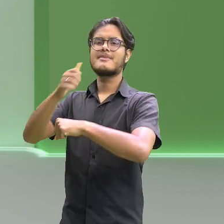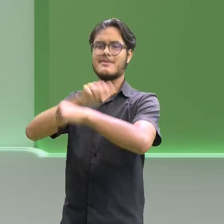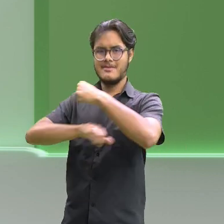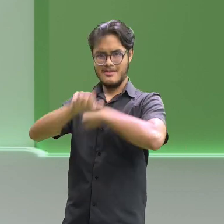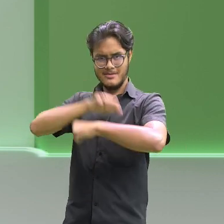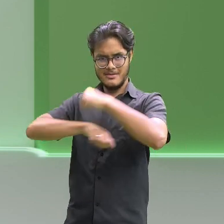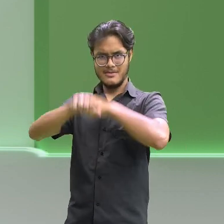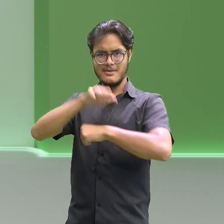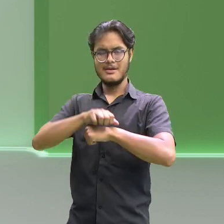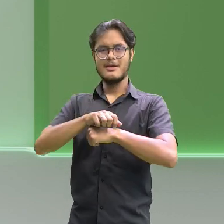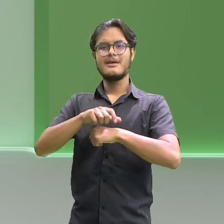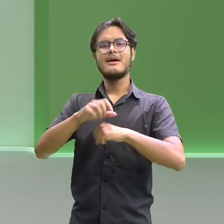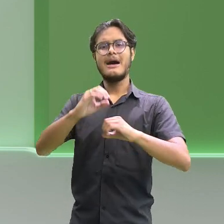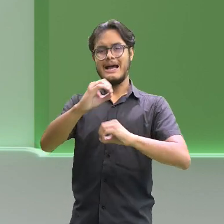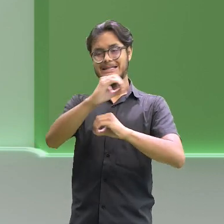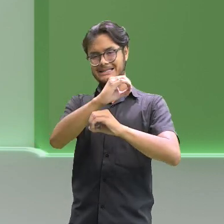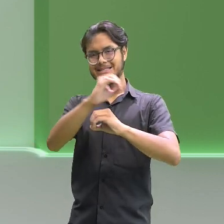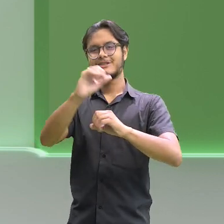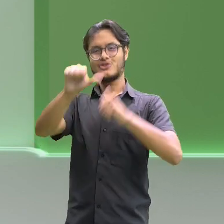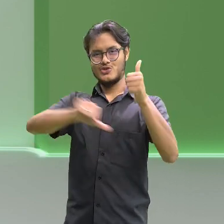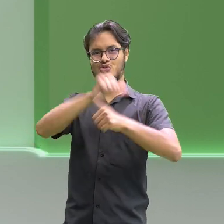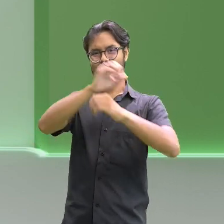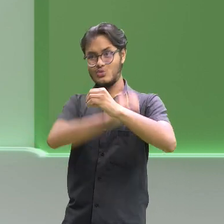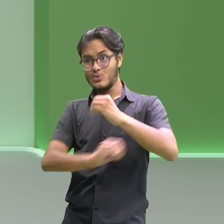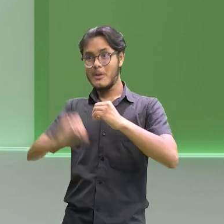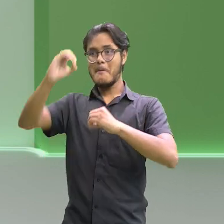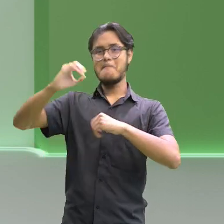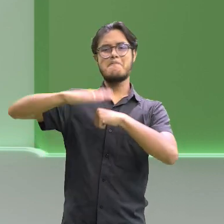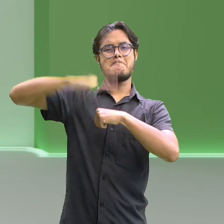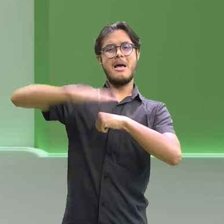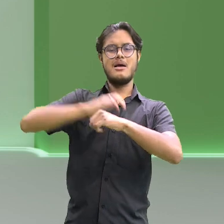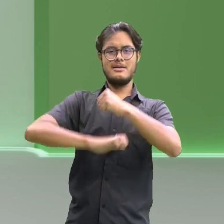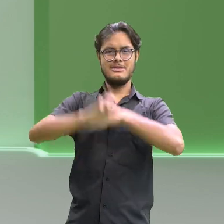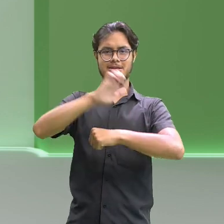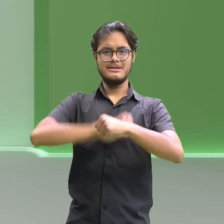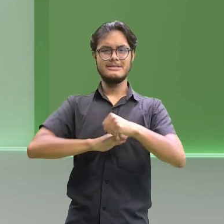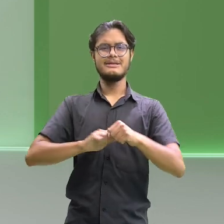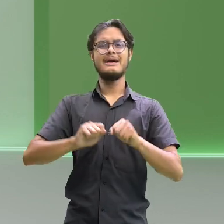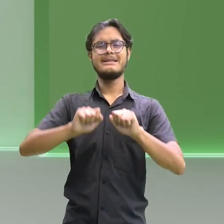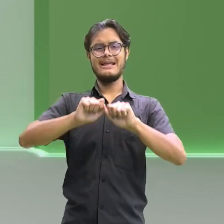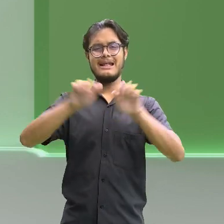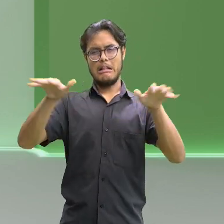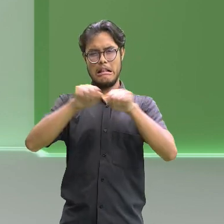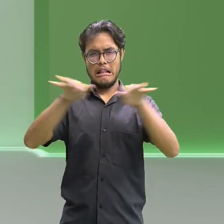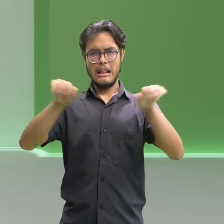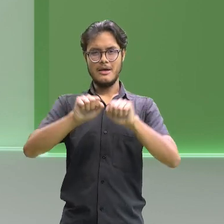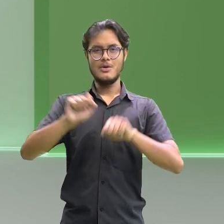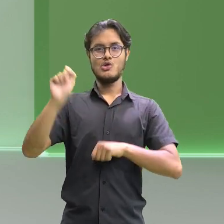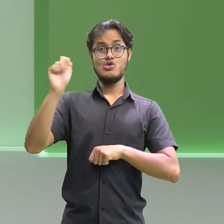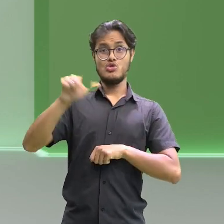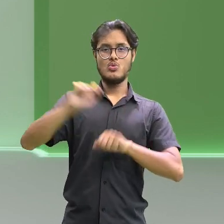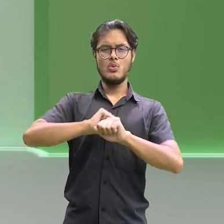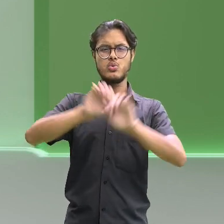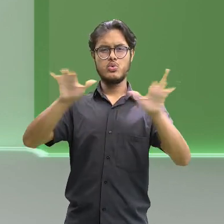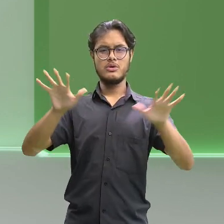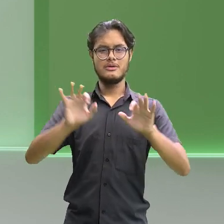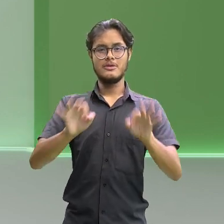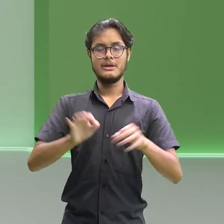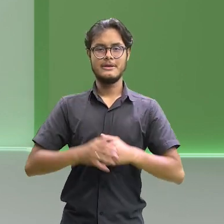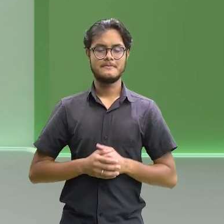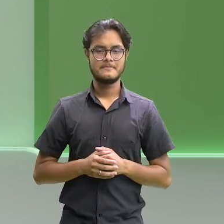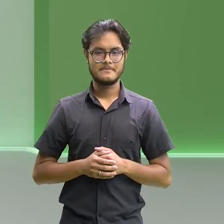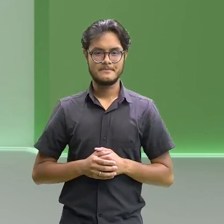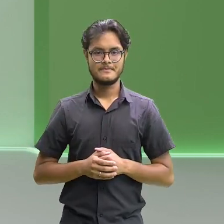precisar saltar para uma órbita de maior energia. Quando ele volta, ele emite luz. Isso explica os fogos de